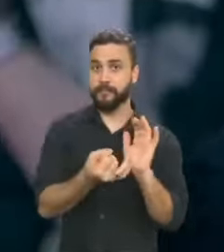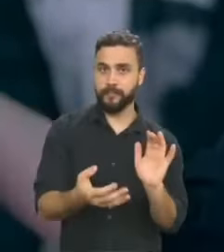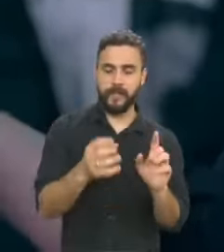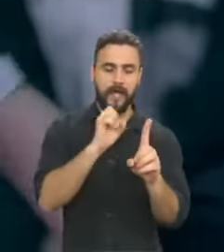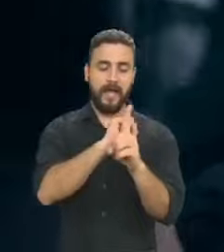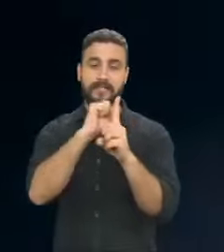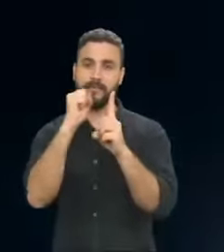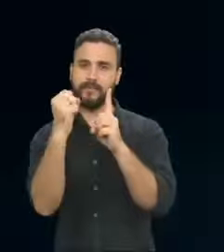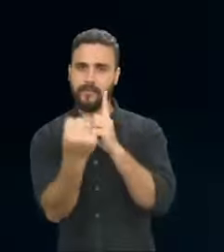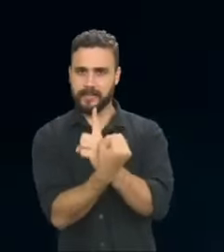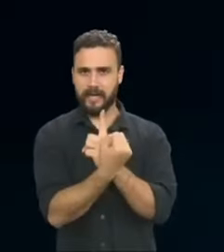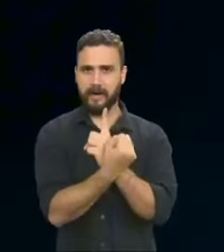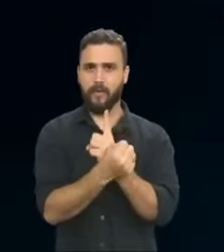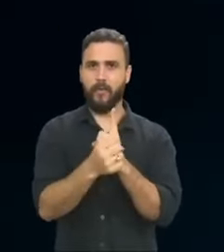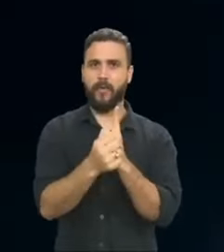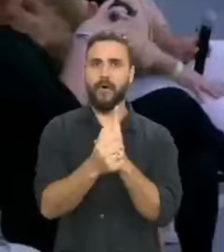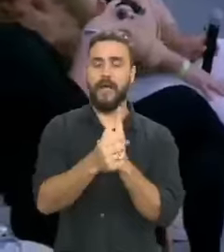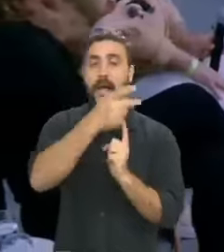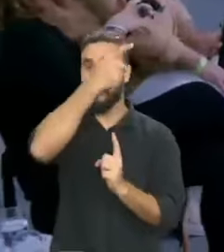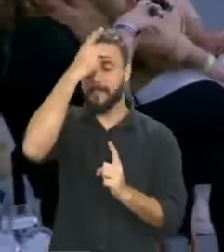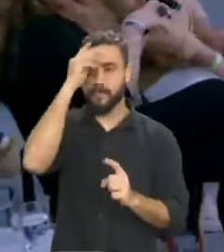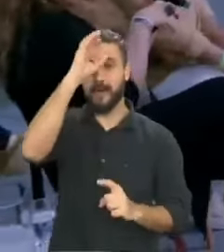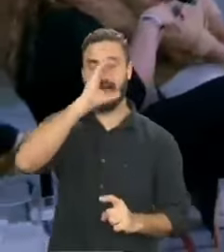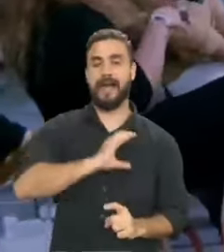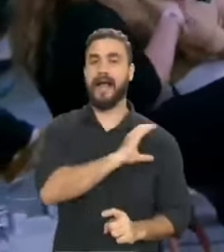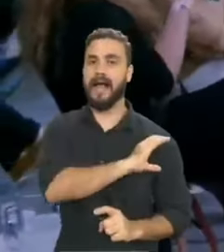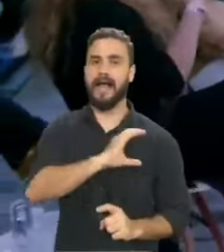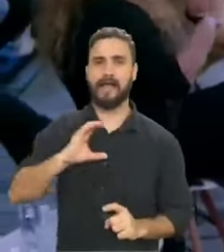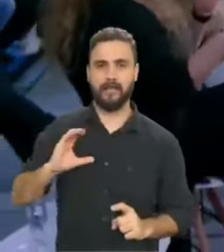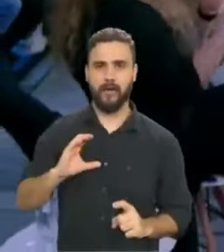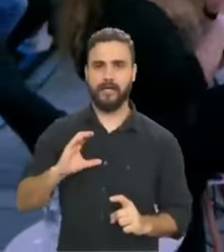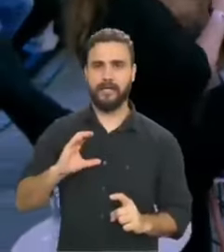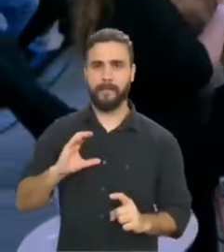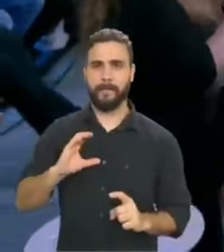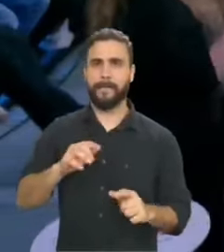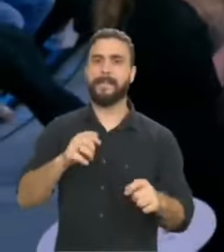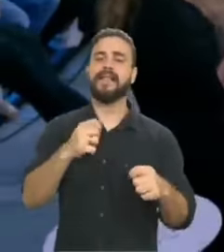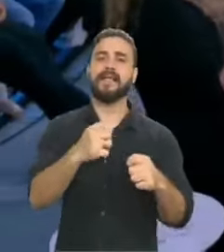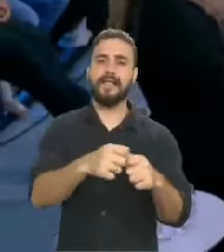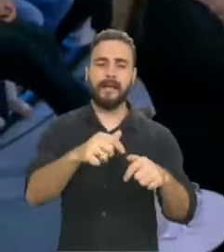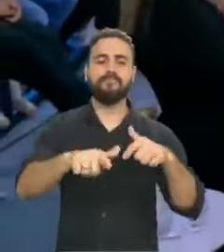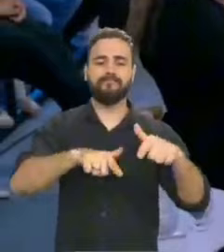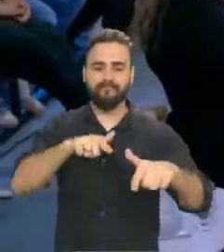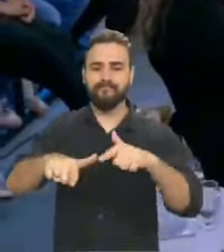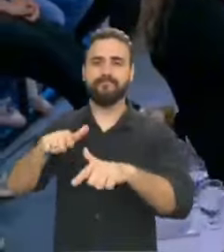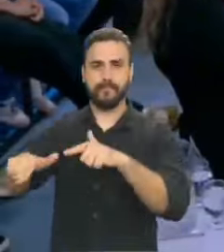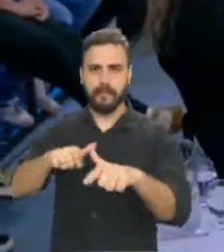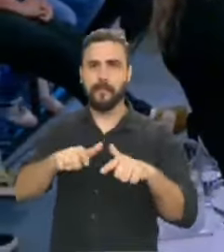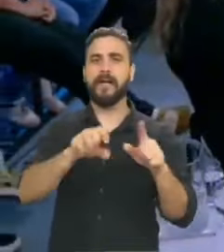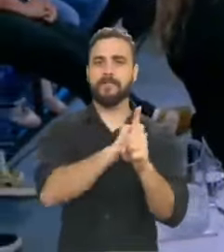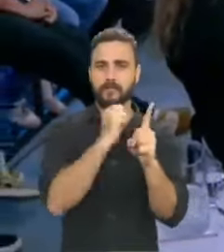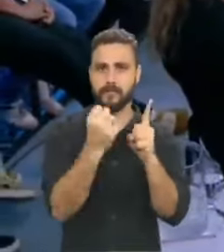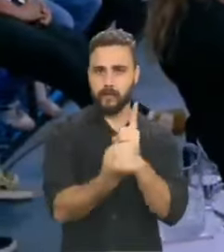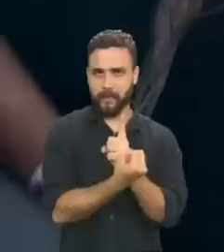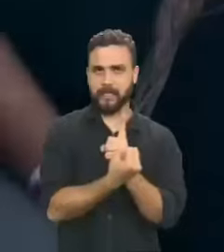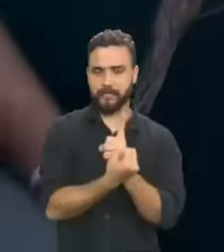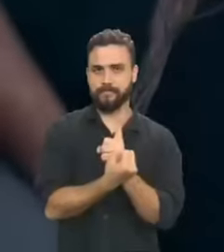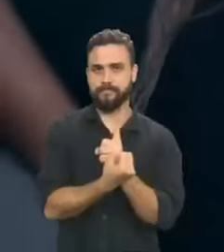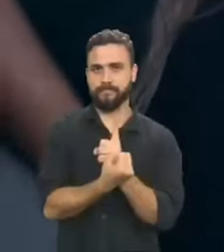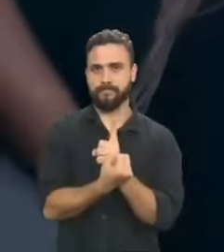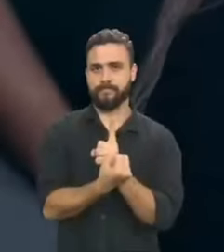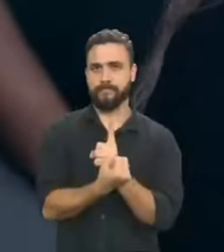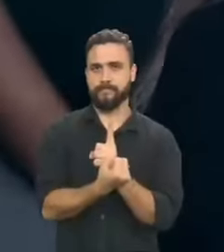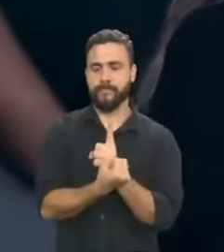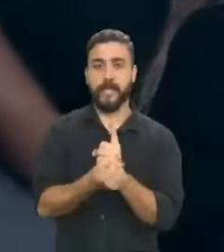eram os católicos. Então, parecia assim, e os católicos, erroneamente, no tempo, pararam de pregar o evangelho. Na realidade, hoje, as